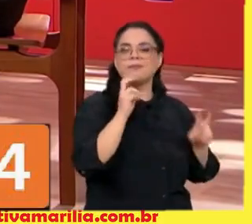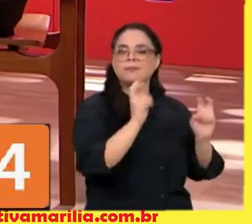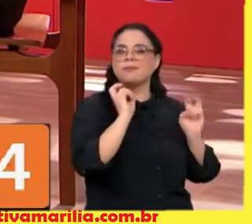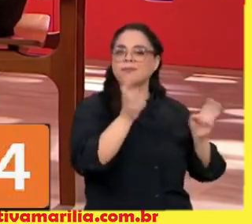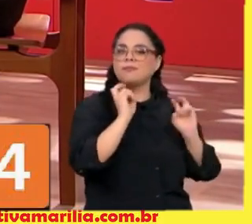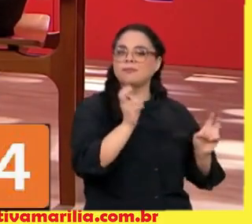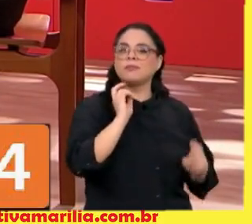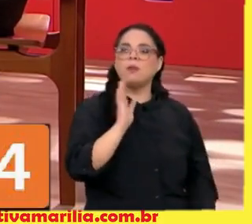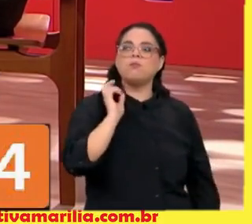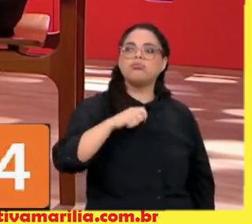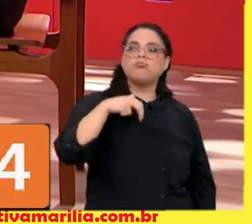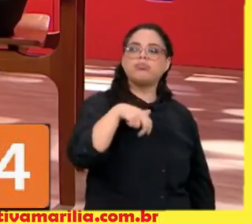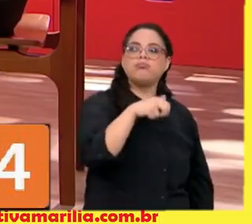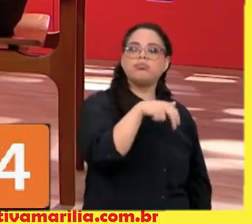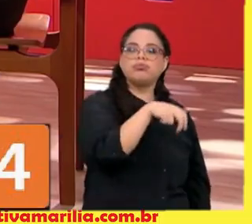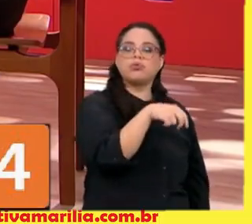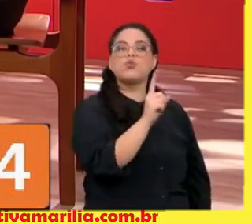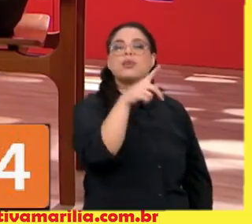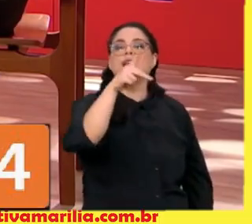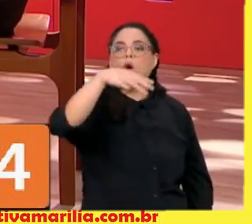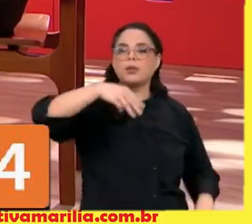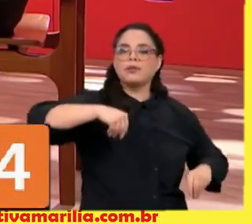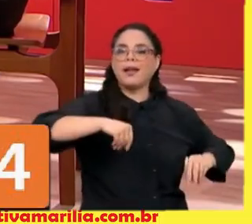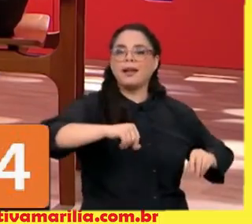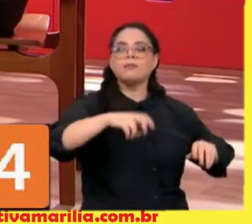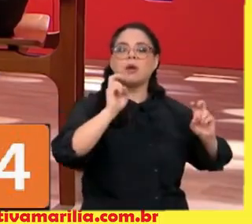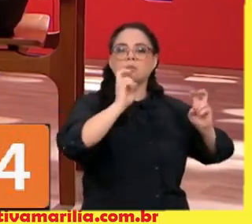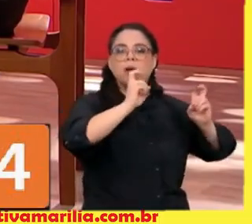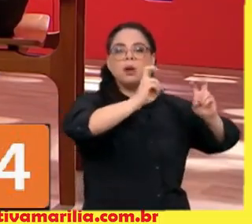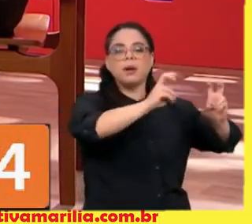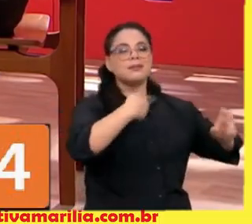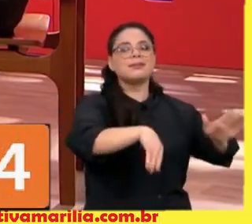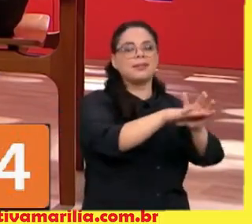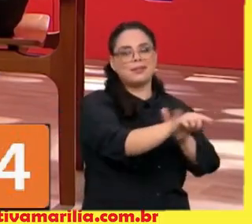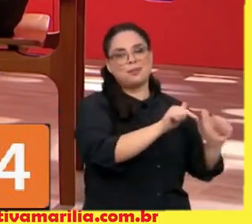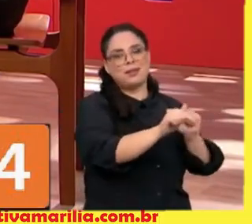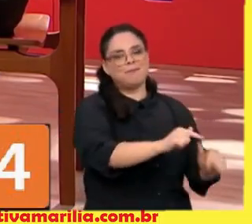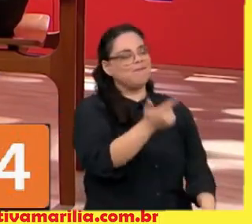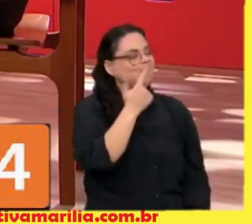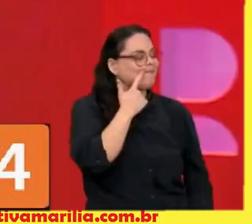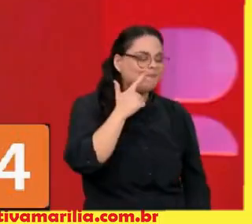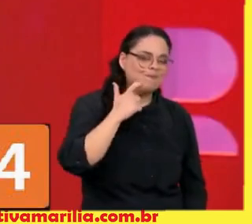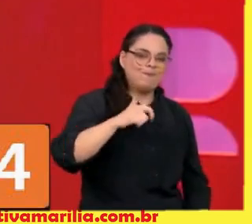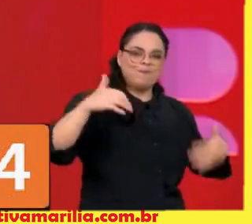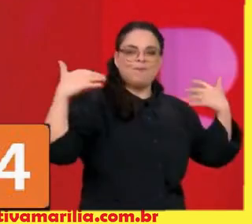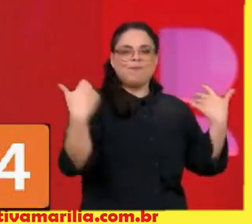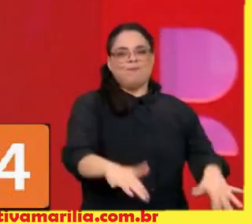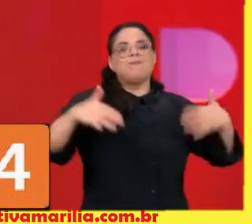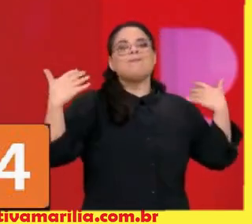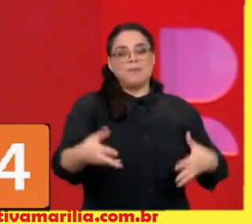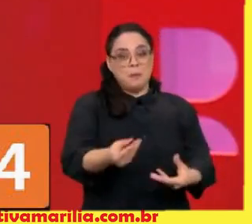1 quilômetrinho de estrada de terra e ia lá. Foi muito interessante. E eu vou te dizer por que para mim foi